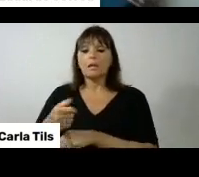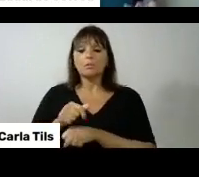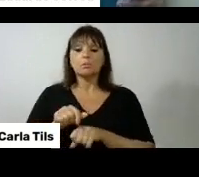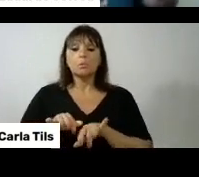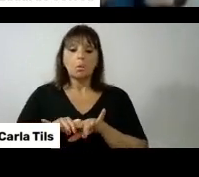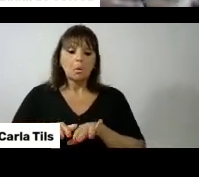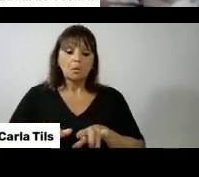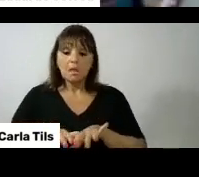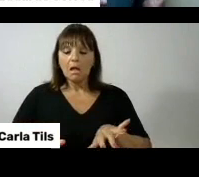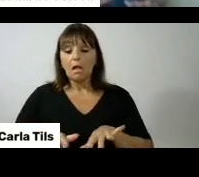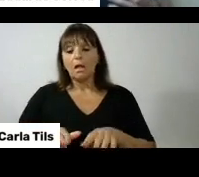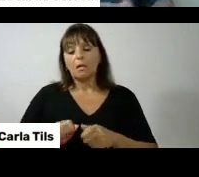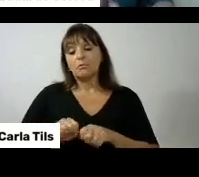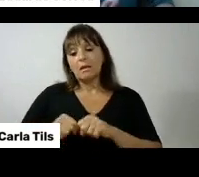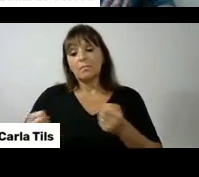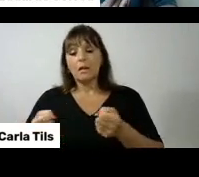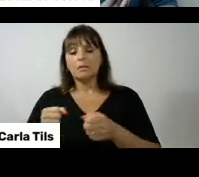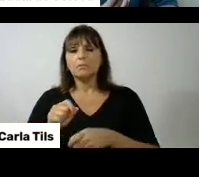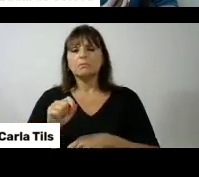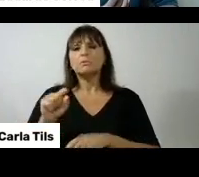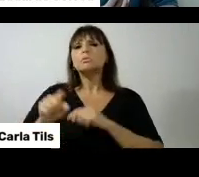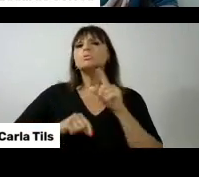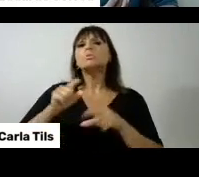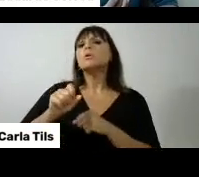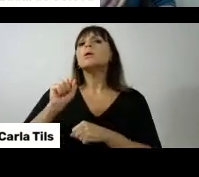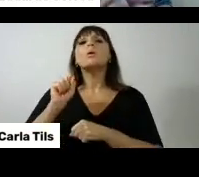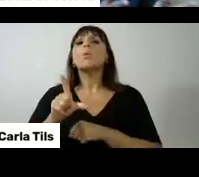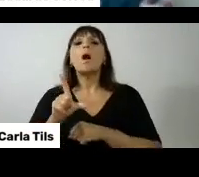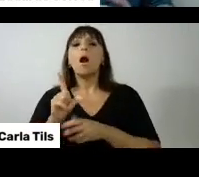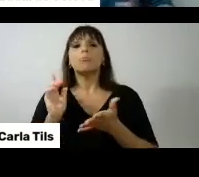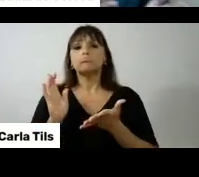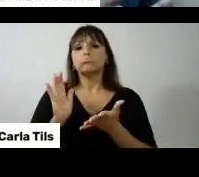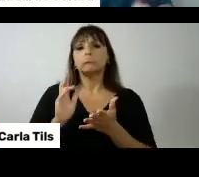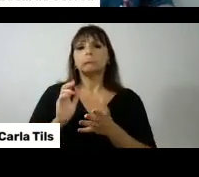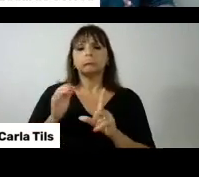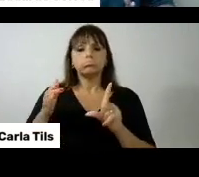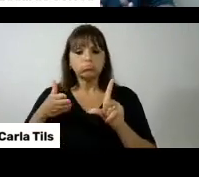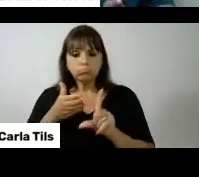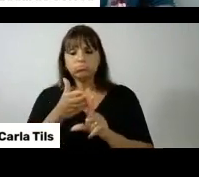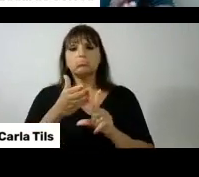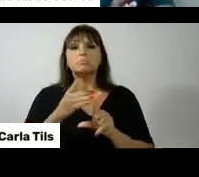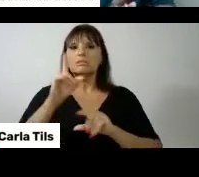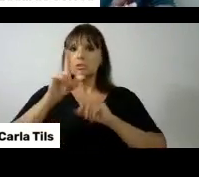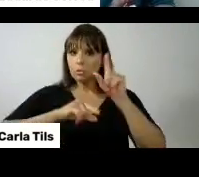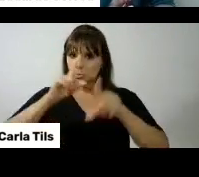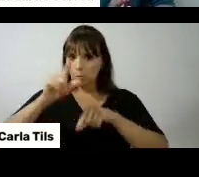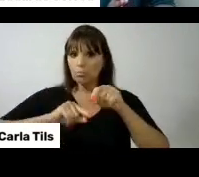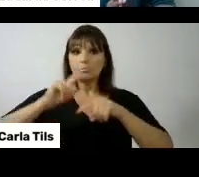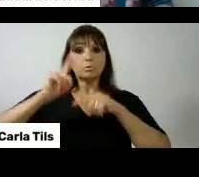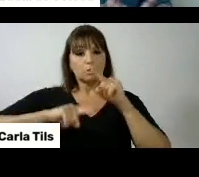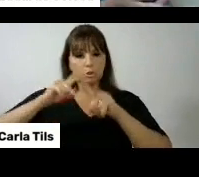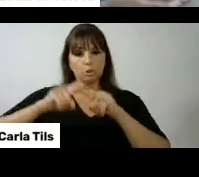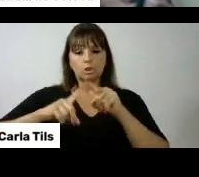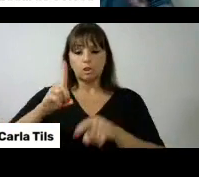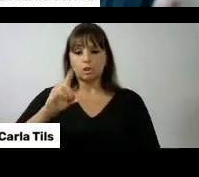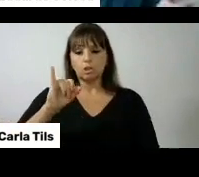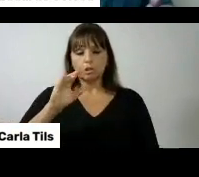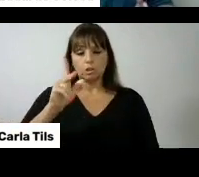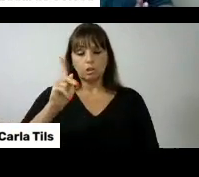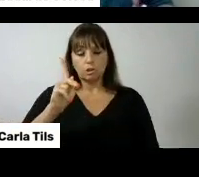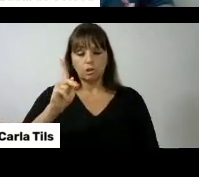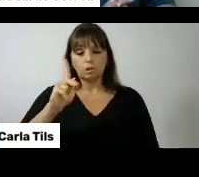então escolher com qual dispositivo eu vou navegar. Essa escolha de dispositivo, a gente começa a chamar de independência